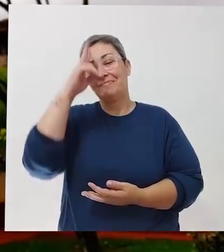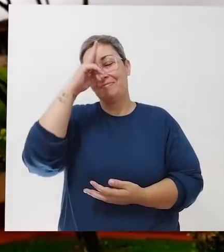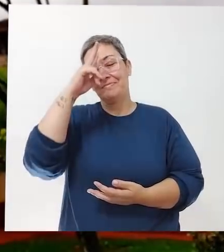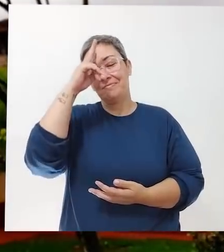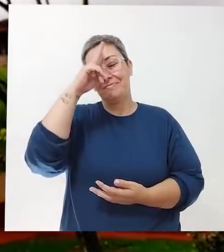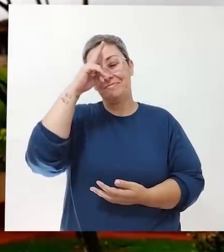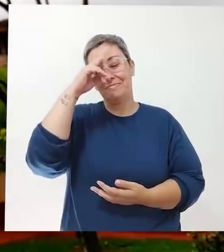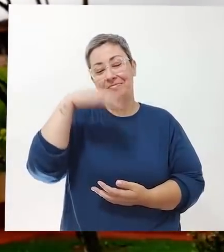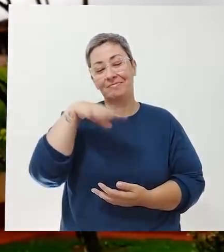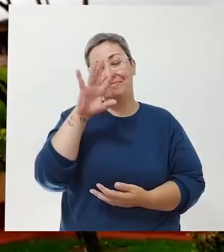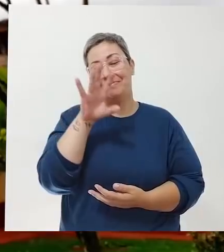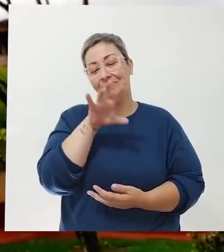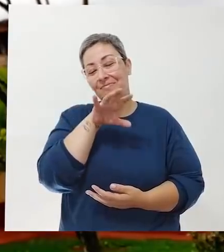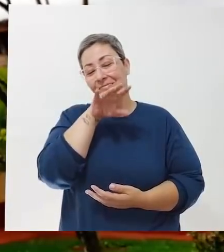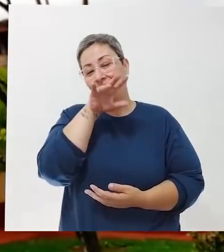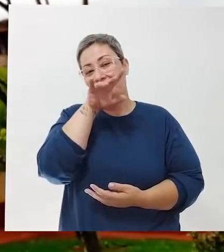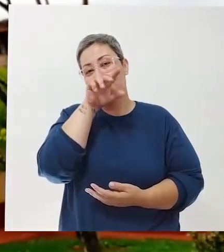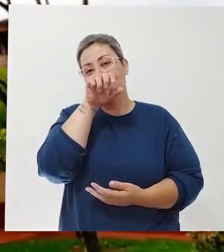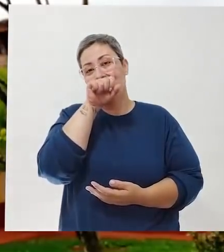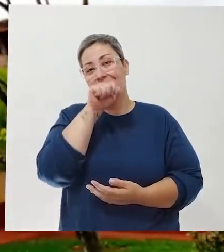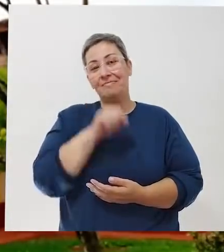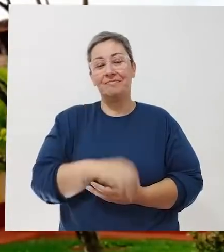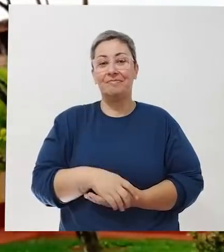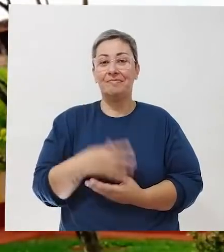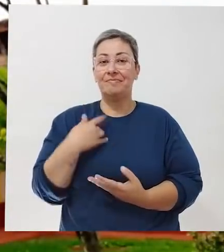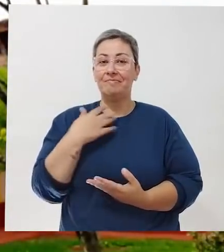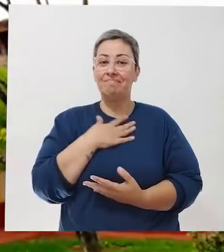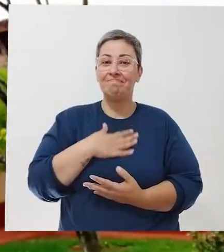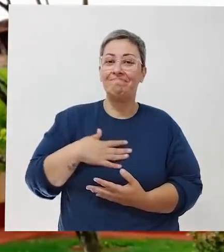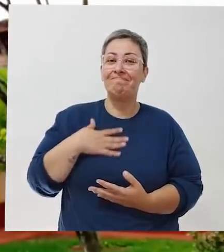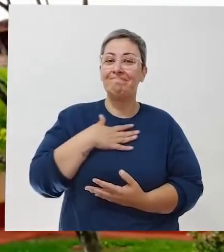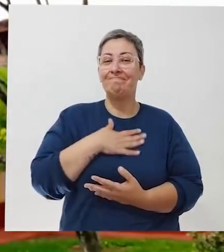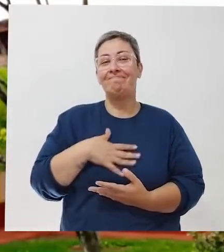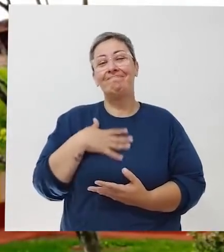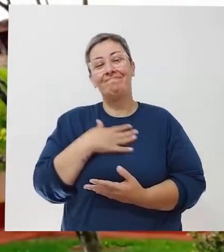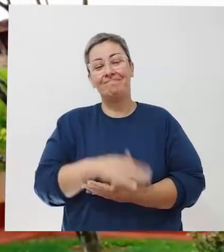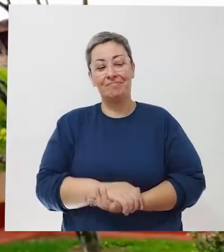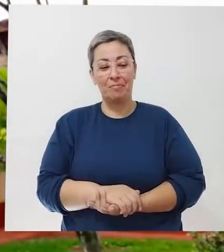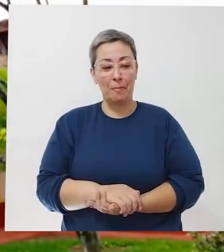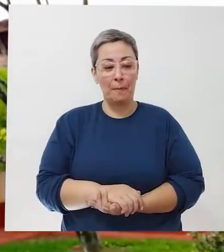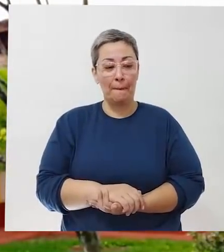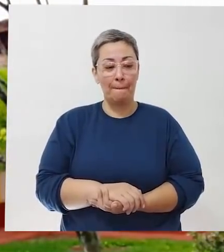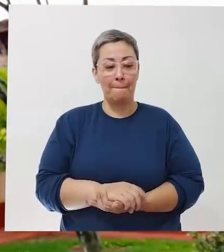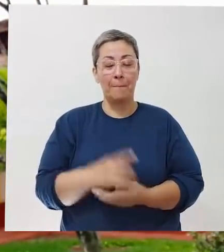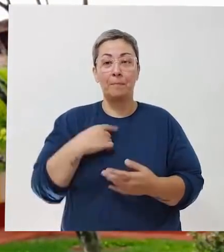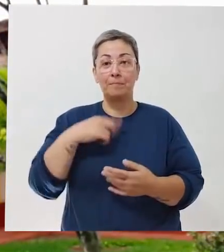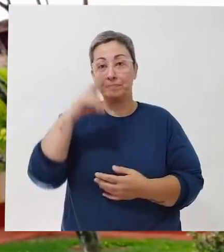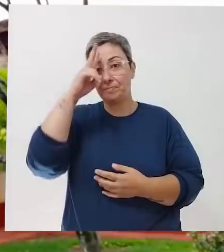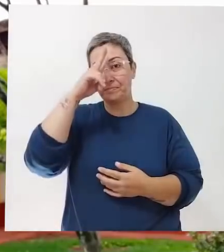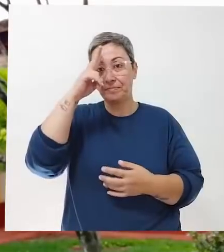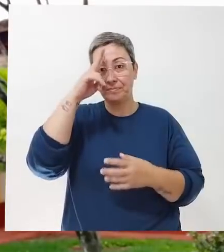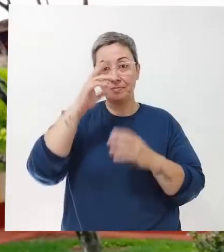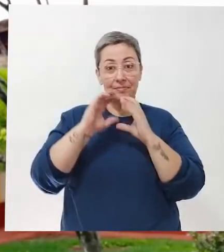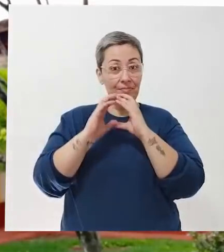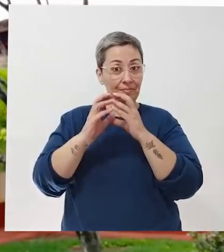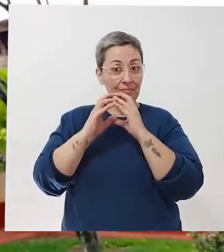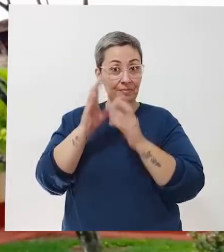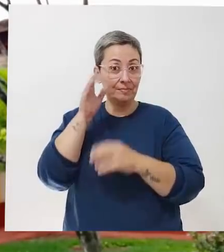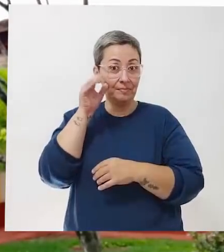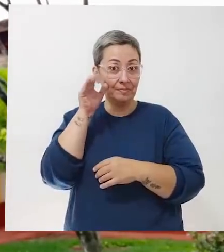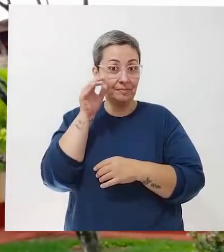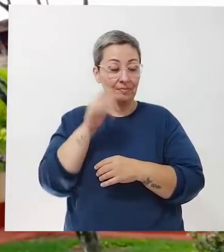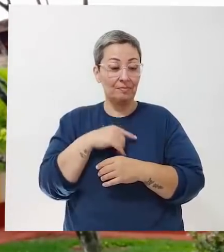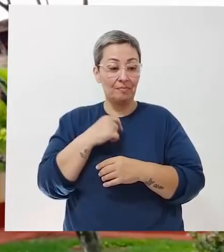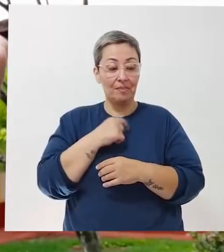Que história mais perfumada! Que deliciosa, gente! A história da